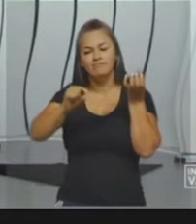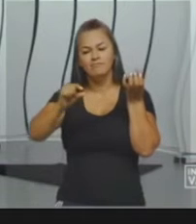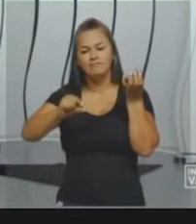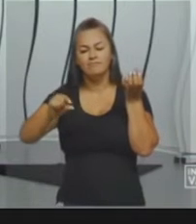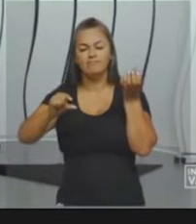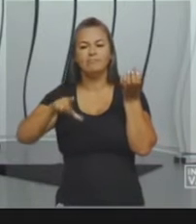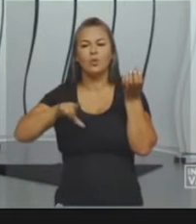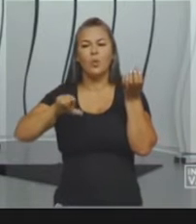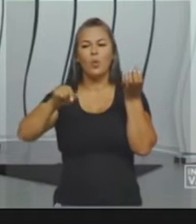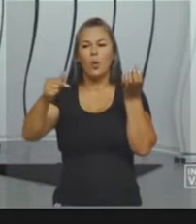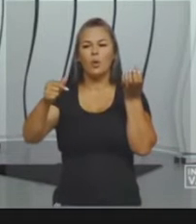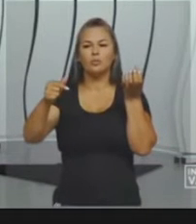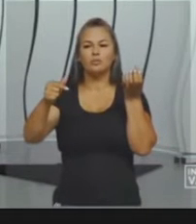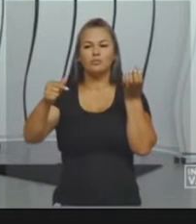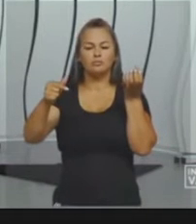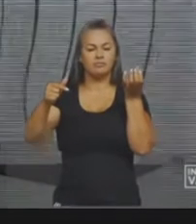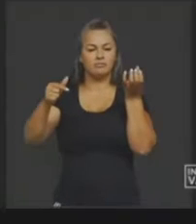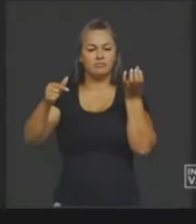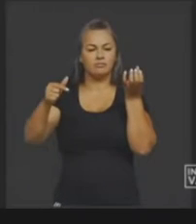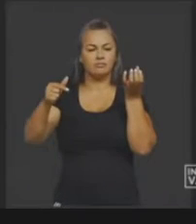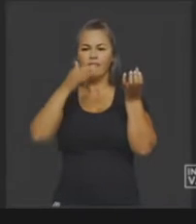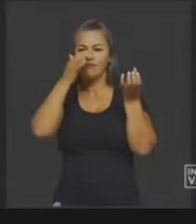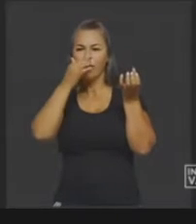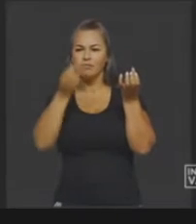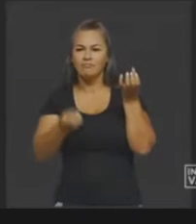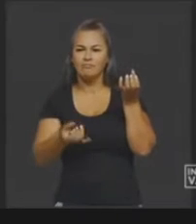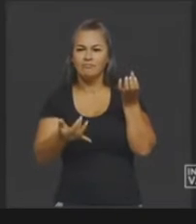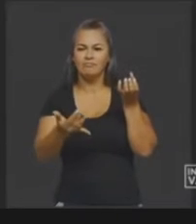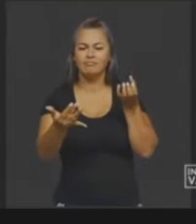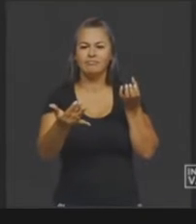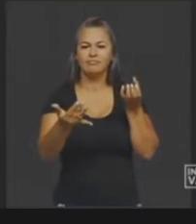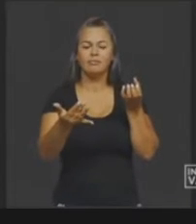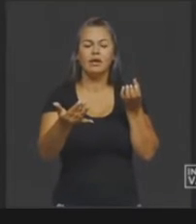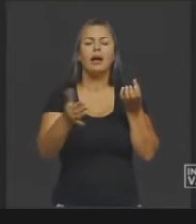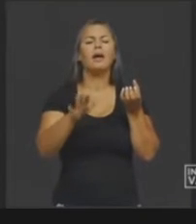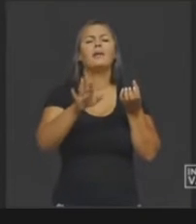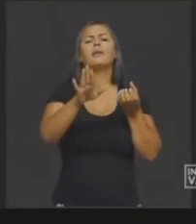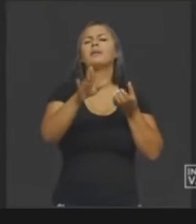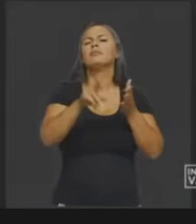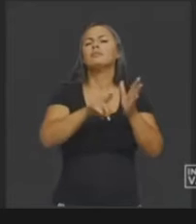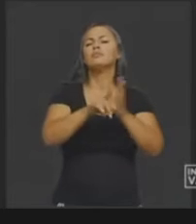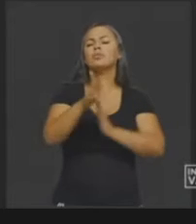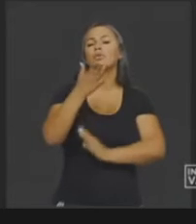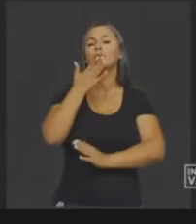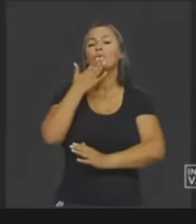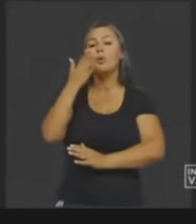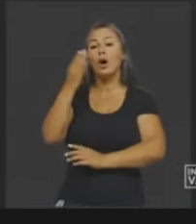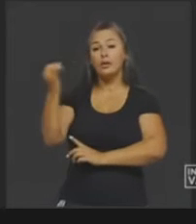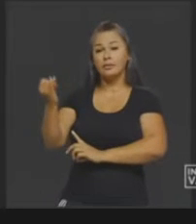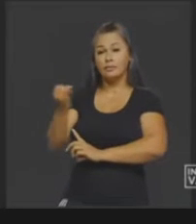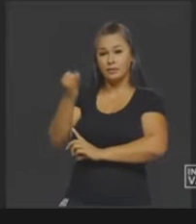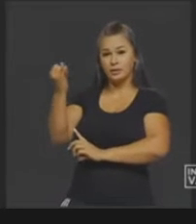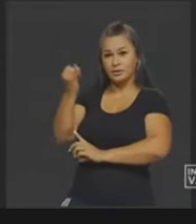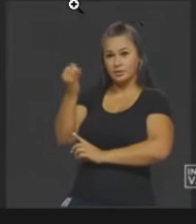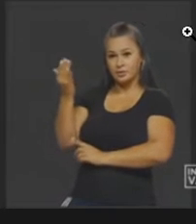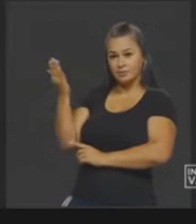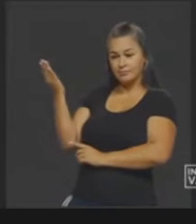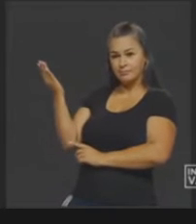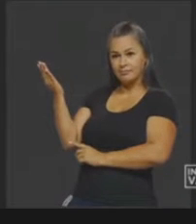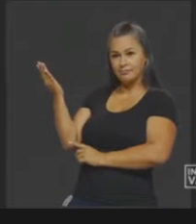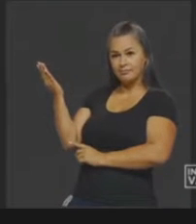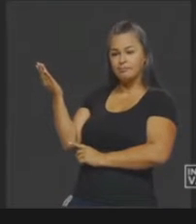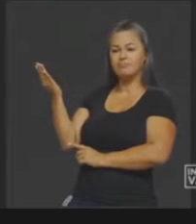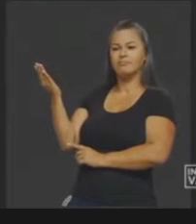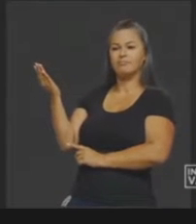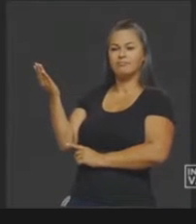Qual a importância das plantas? Essa é fácil, né? As plantas estão no nosso dia a dia. Olha, primeiro, base de cadeias